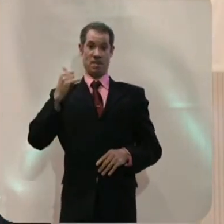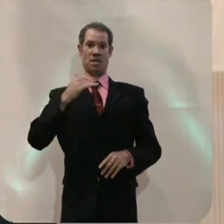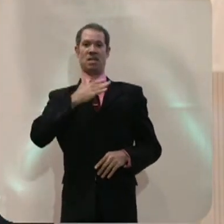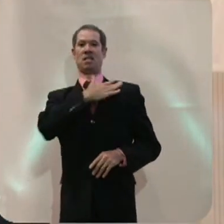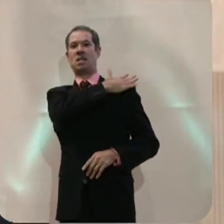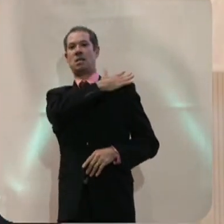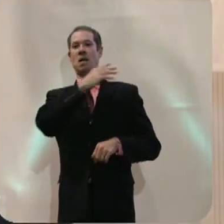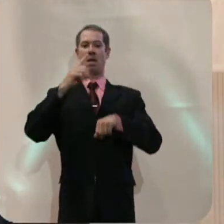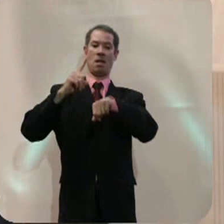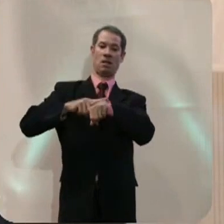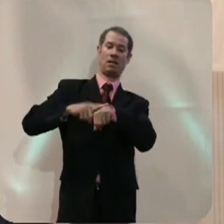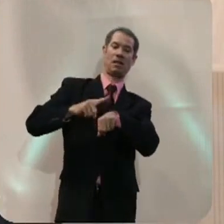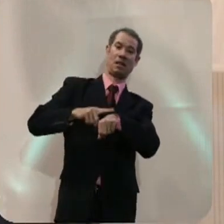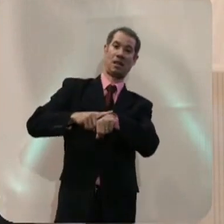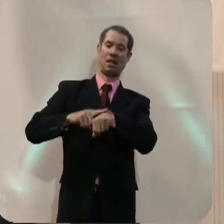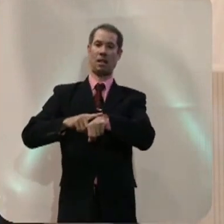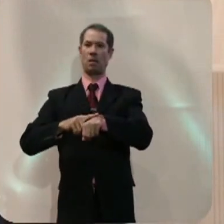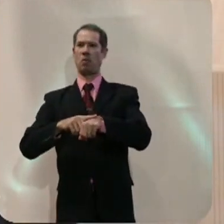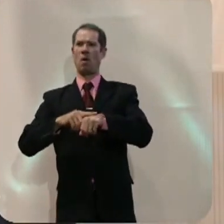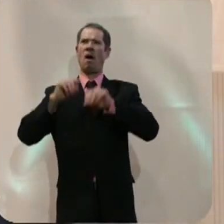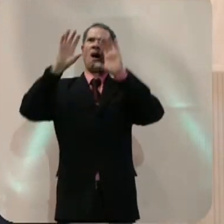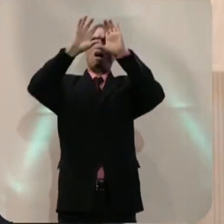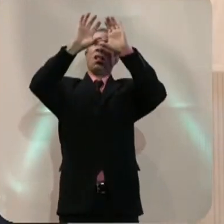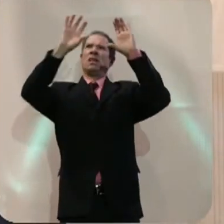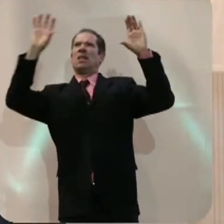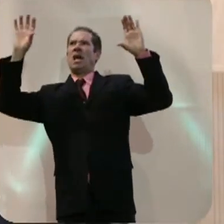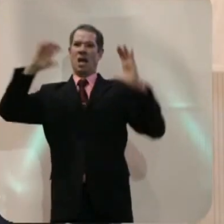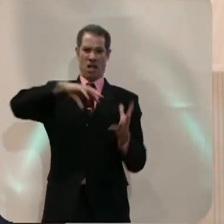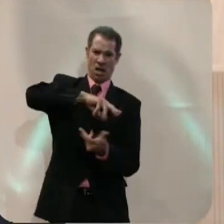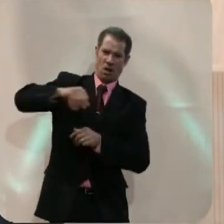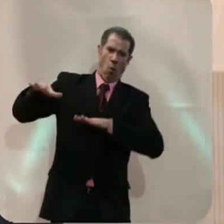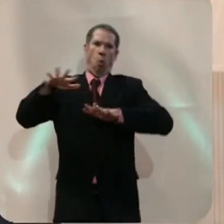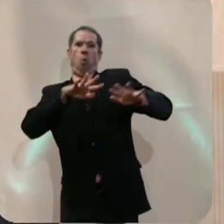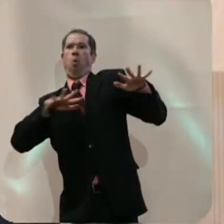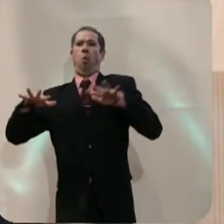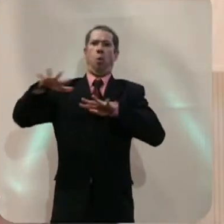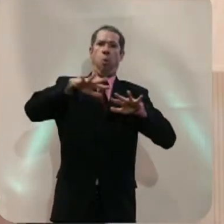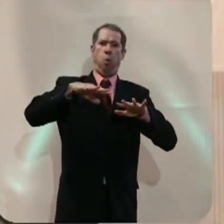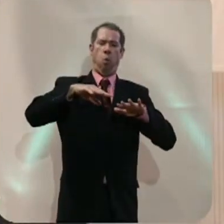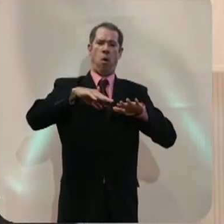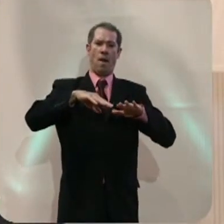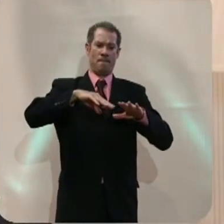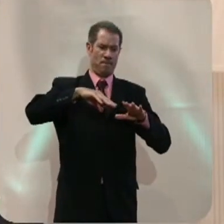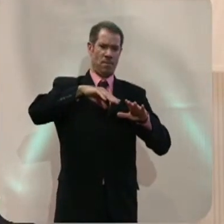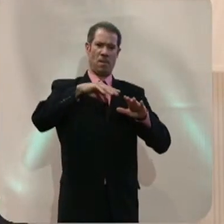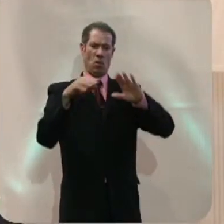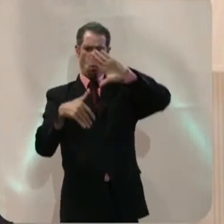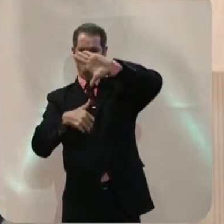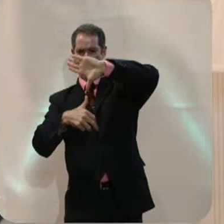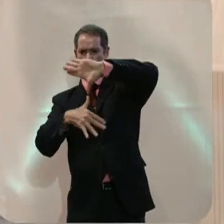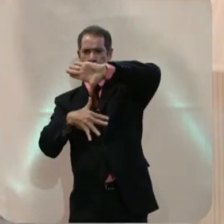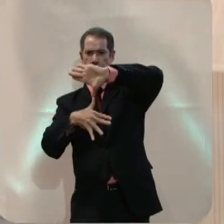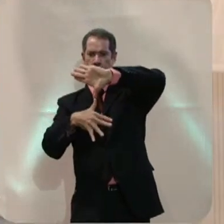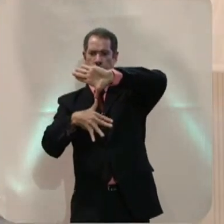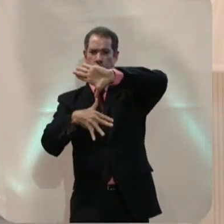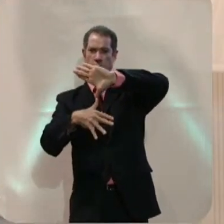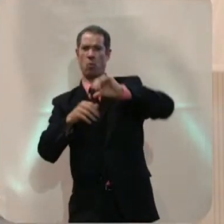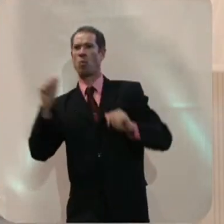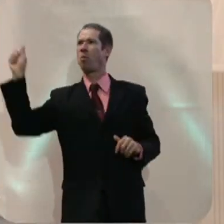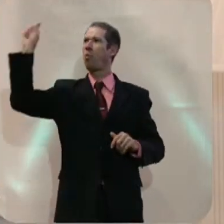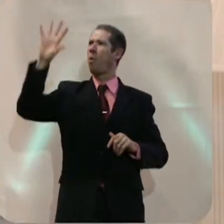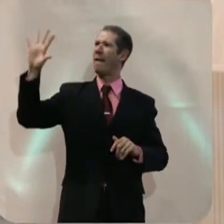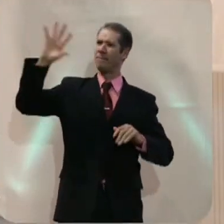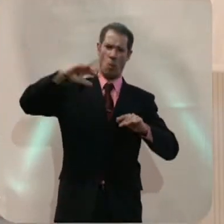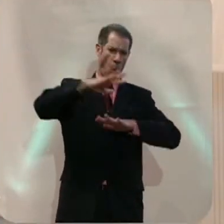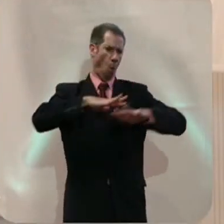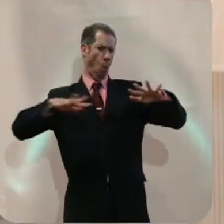dentro de pouco tempo farei tremer o céu, a terra e o mar e o continente, e farei tremer todas as nações